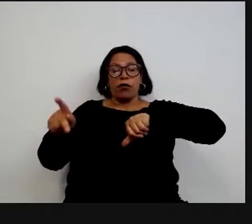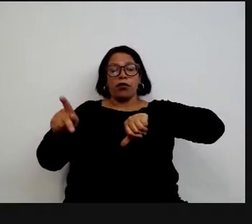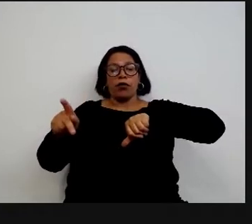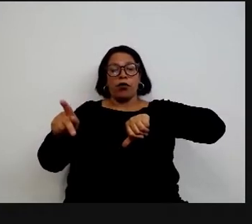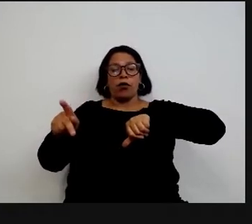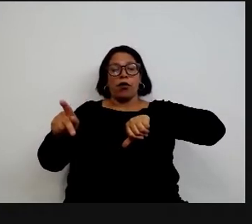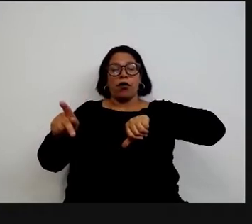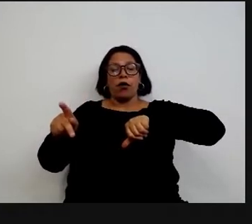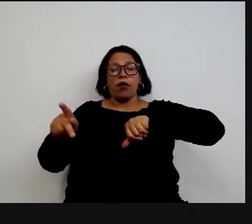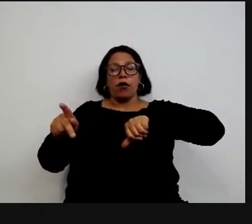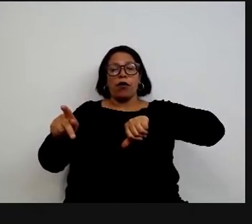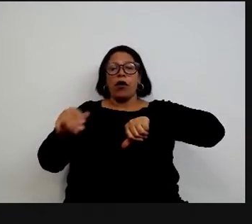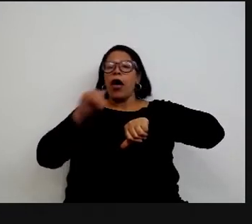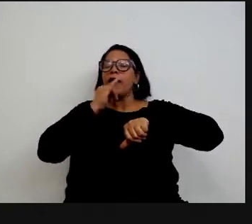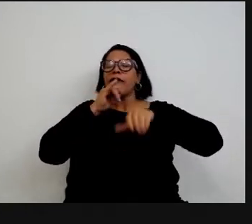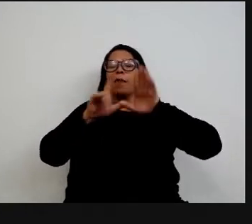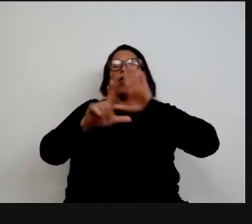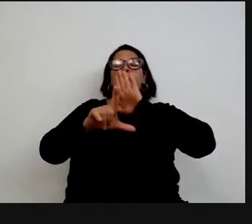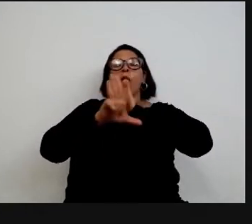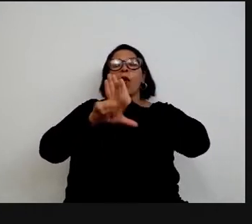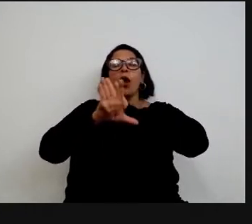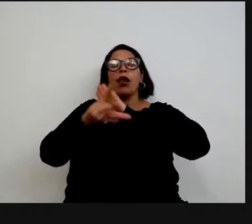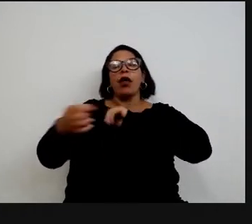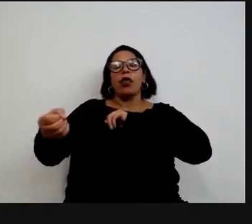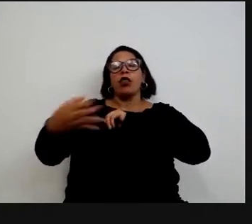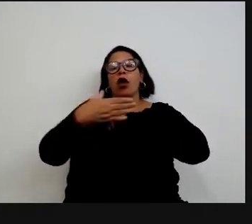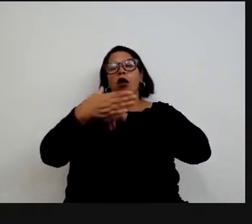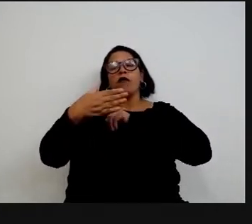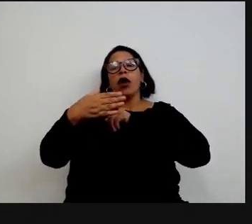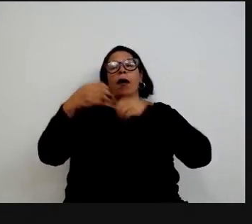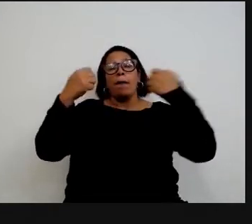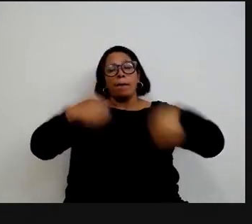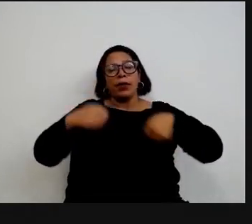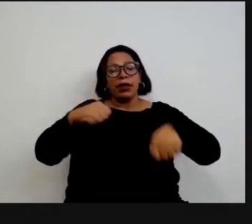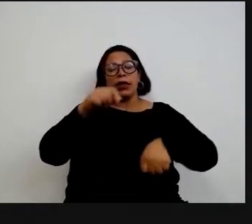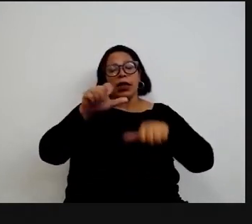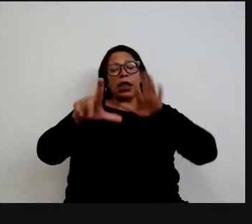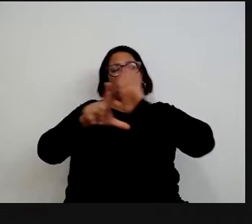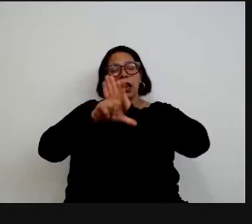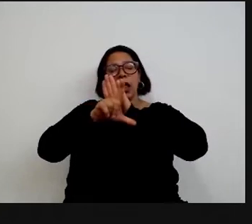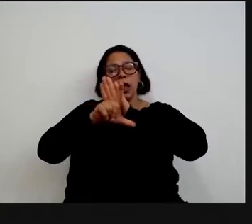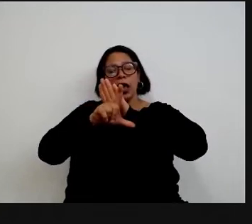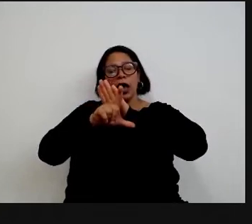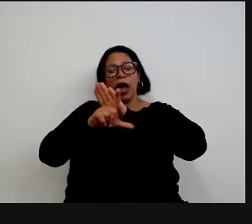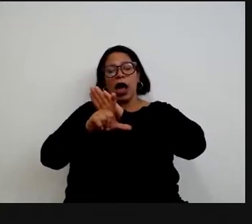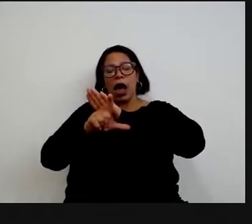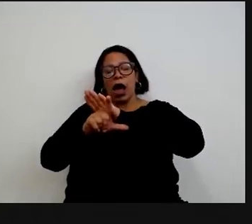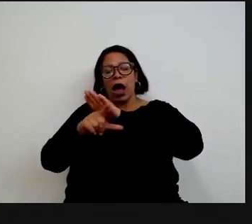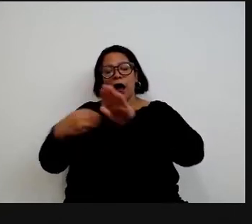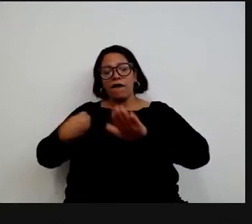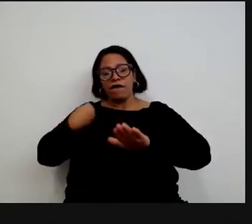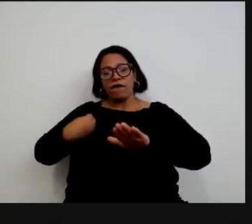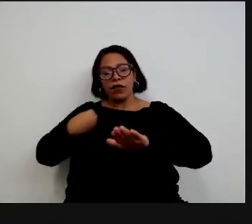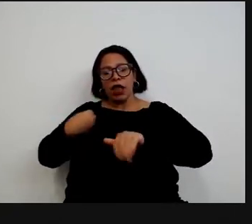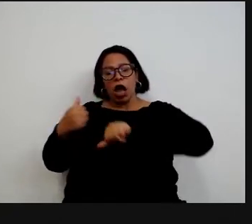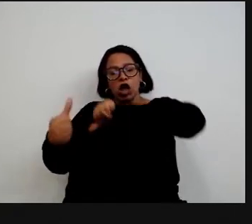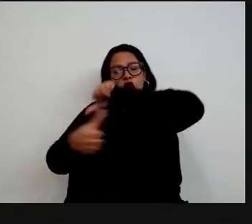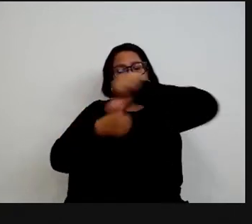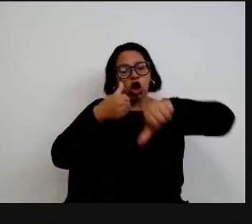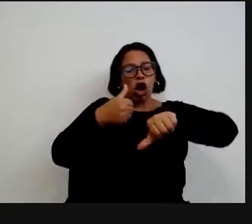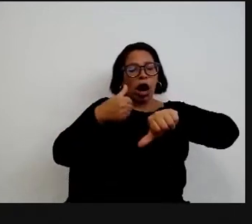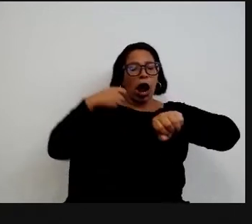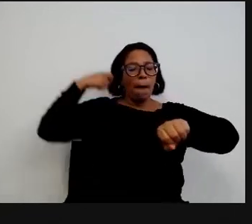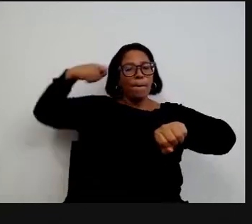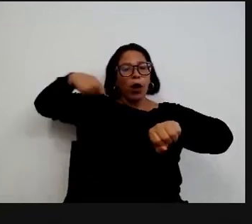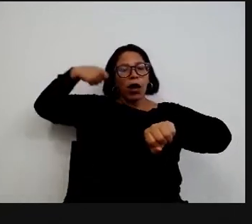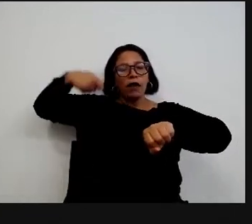nossa estrutura lá, por exemplo, saiu uma lei nova, a gente precisa transformar aquela lei em curso. E, às vezes, é o próprio